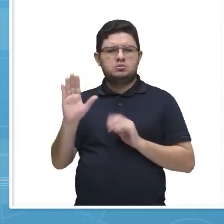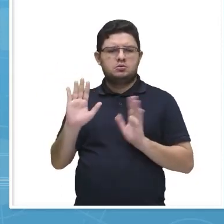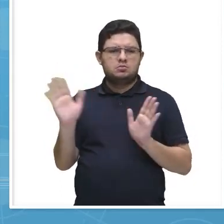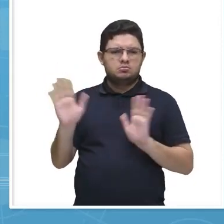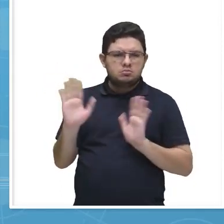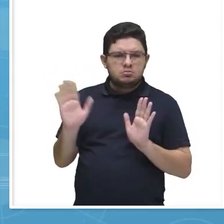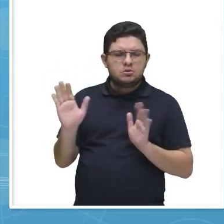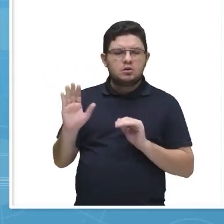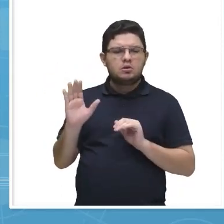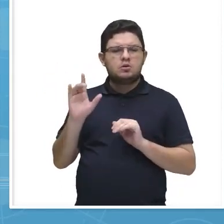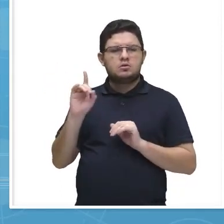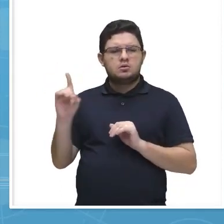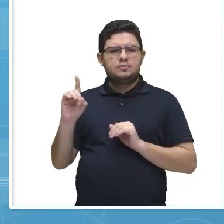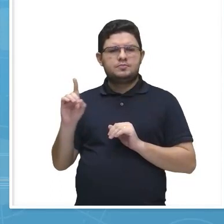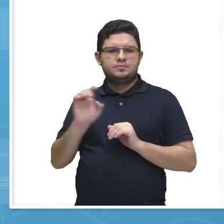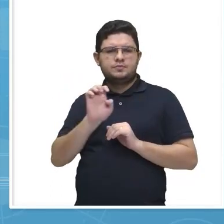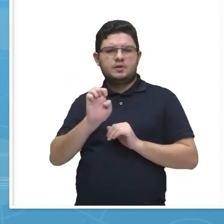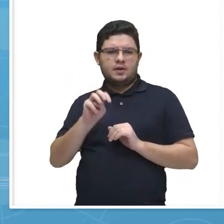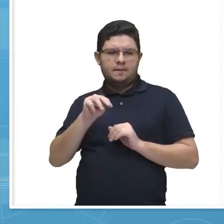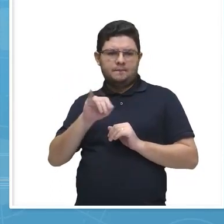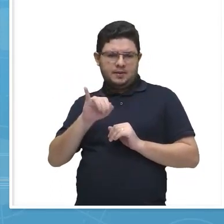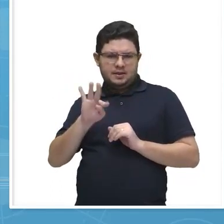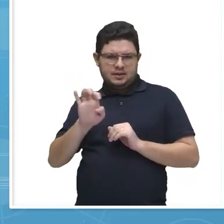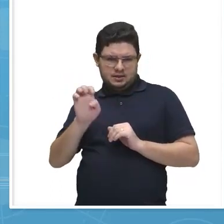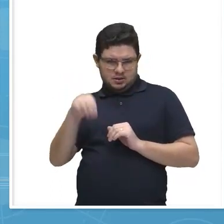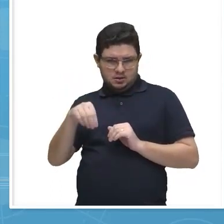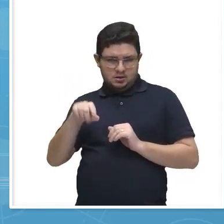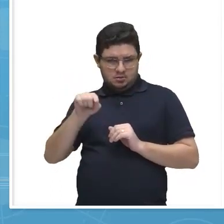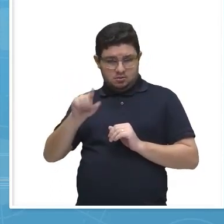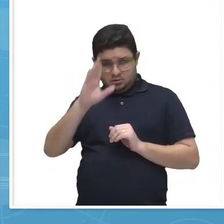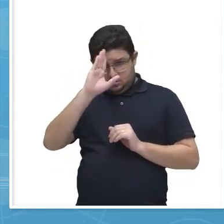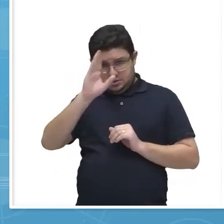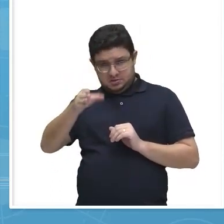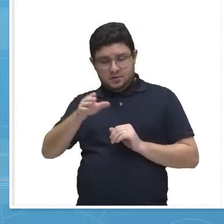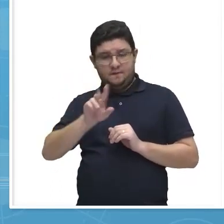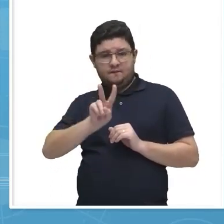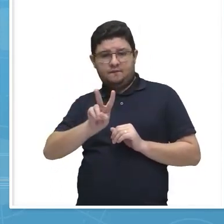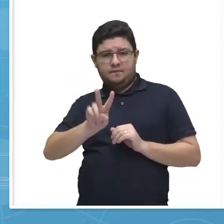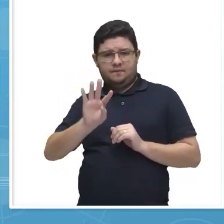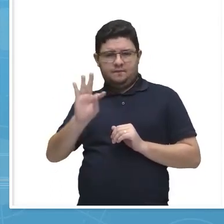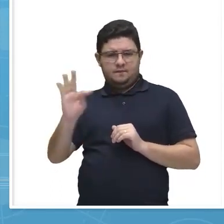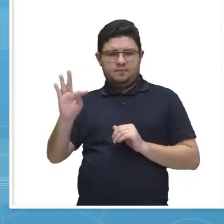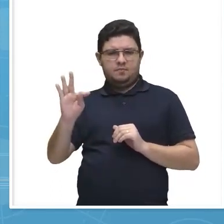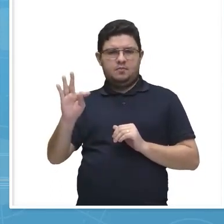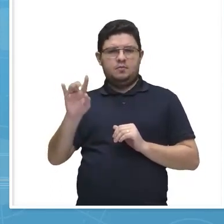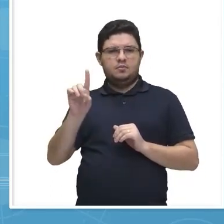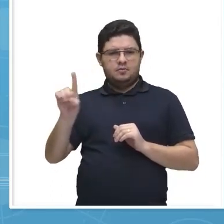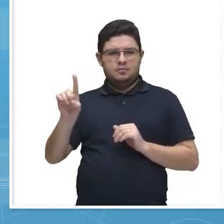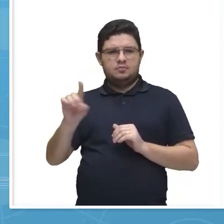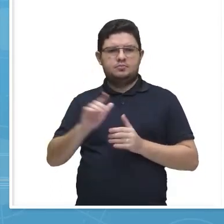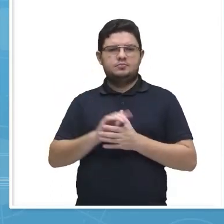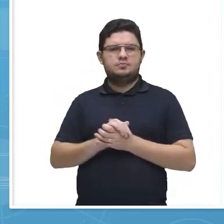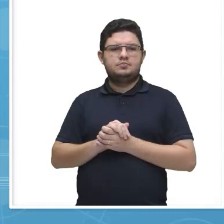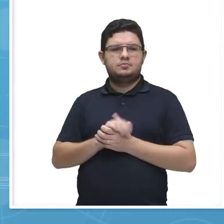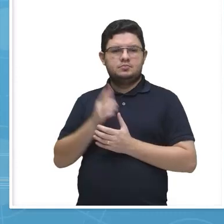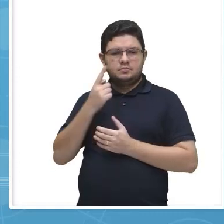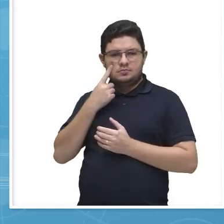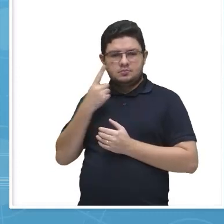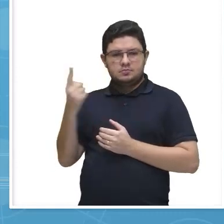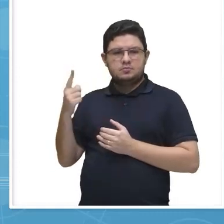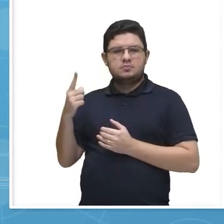direto. Não é o verbo ser aqui, não é? É o verbo de ligação e os morcegos ficam